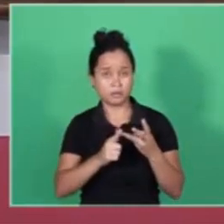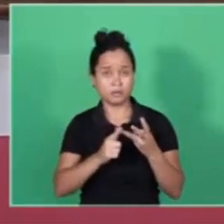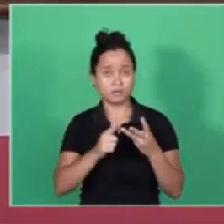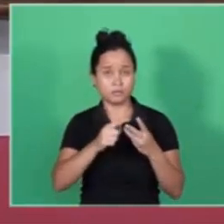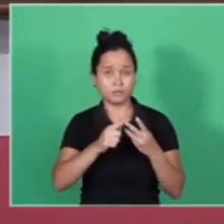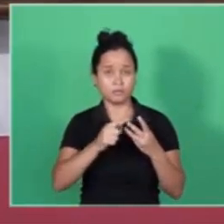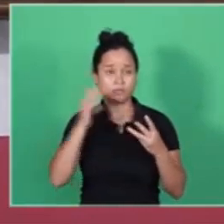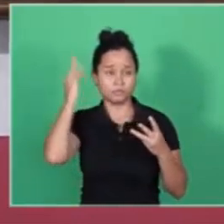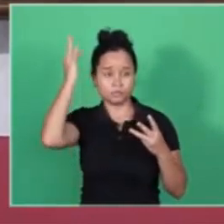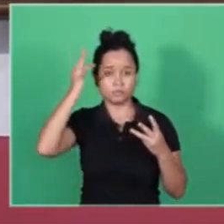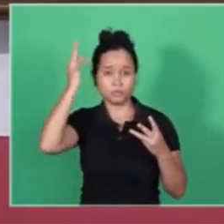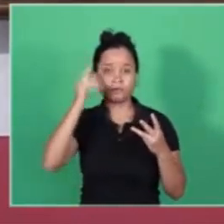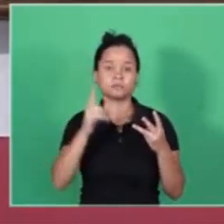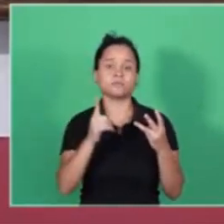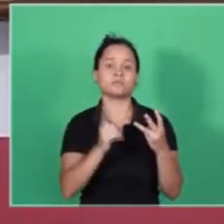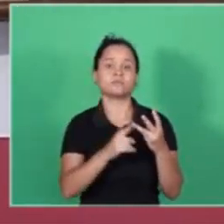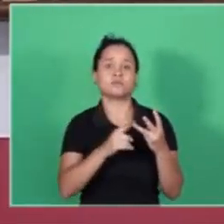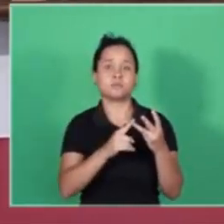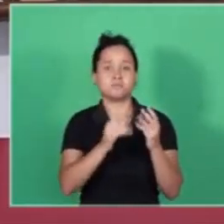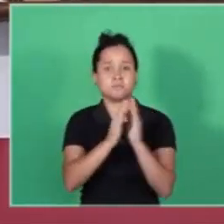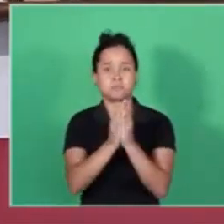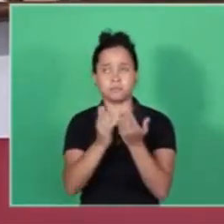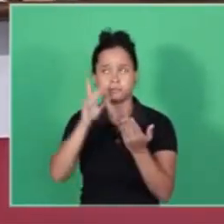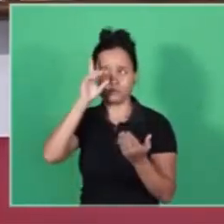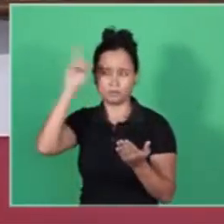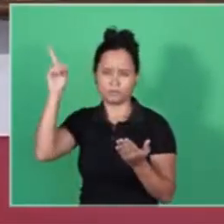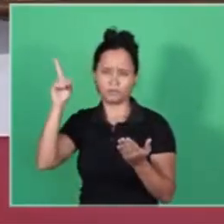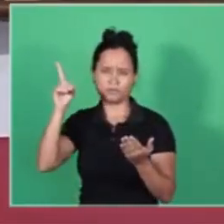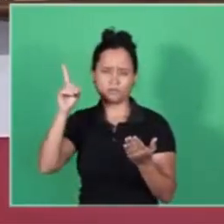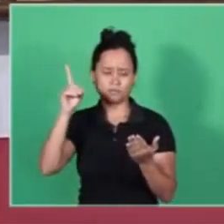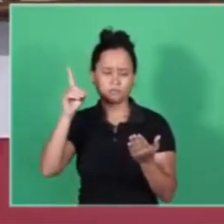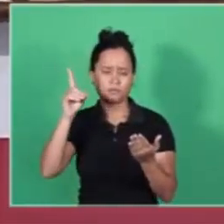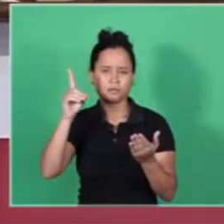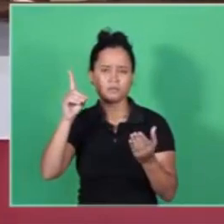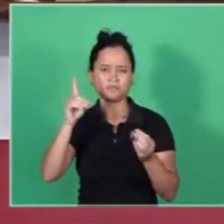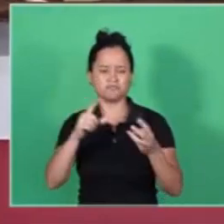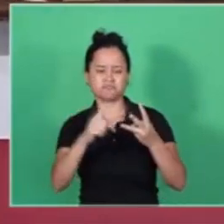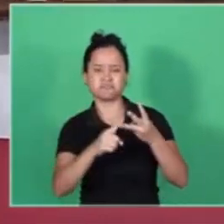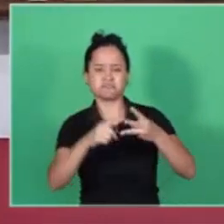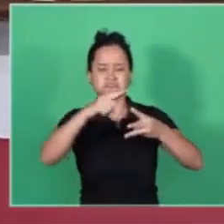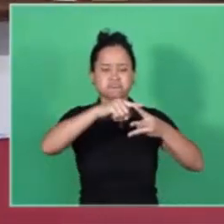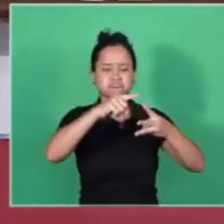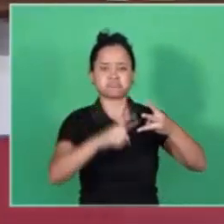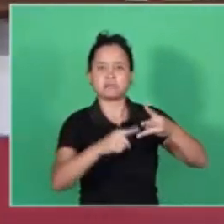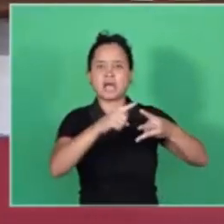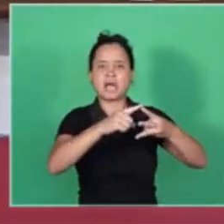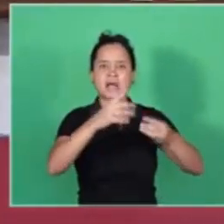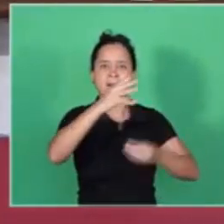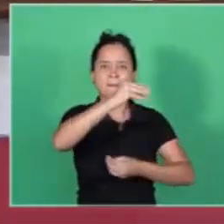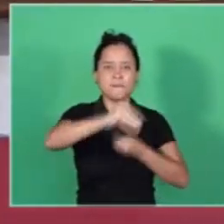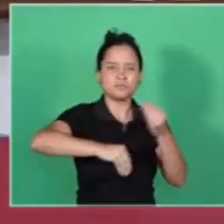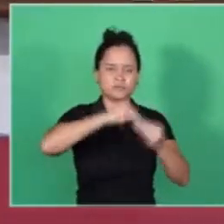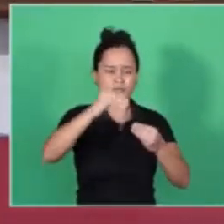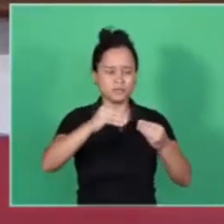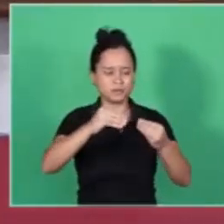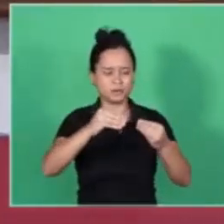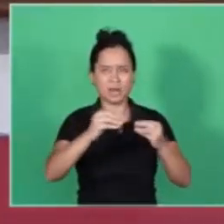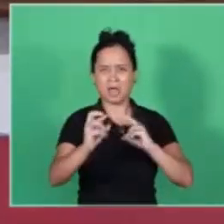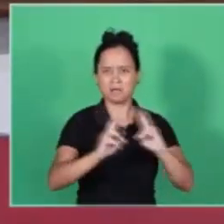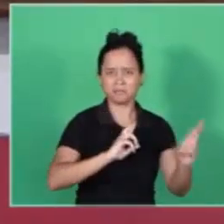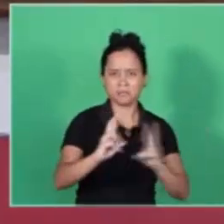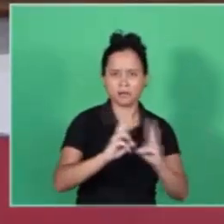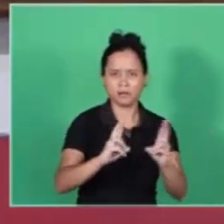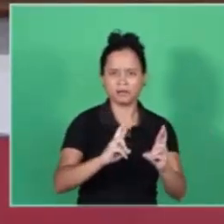Não existe isso. Você não mistura uma coisa com isso aqui. Com isso aqui não existe essa compatibilidade. Porque isso